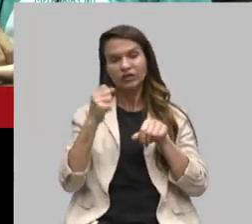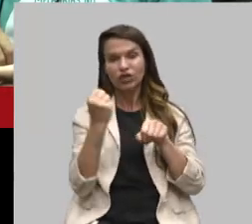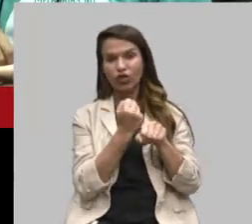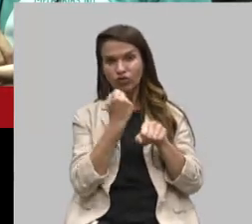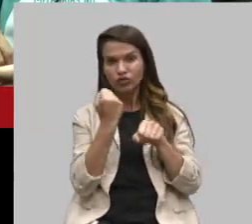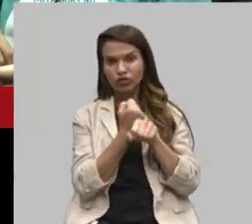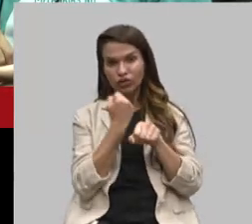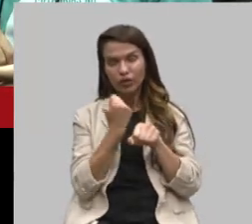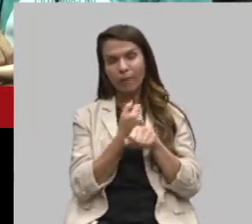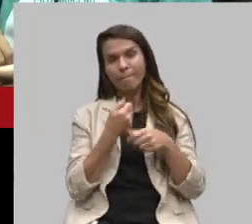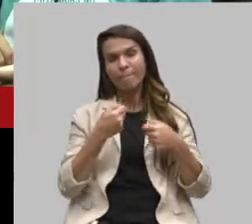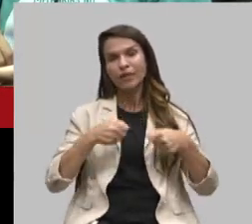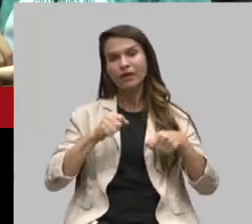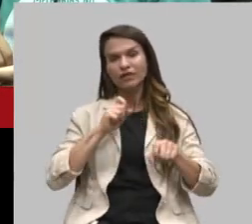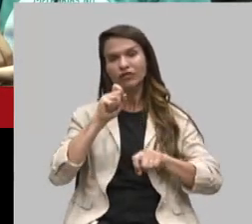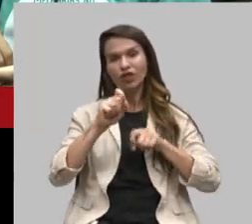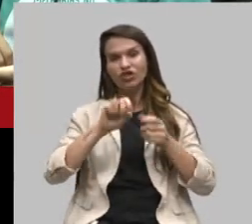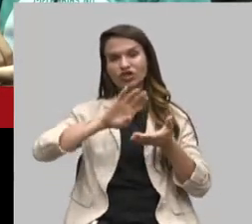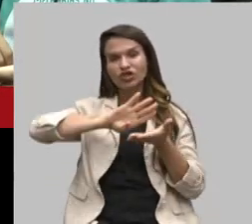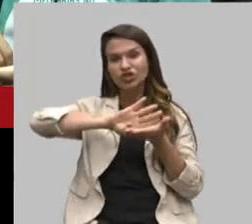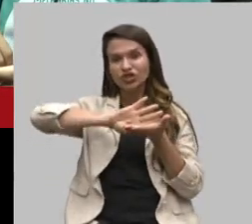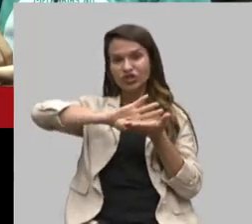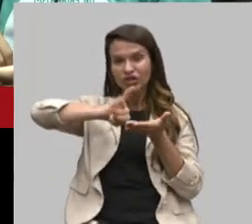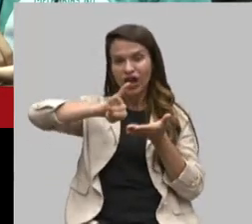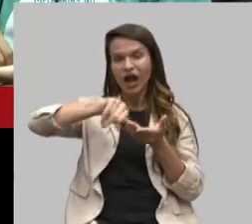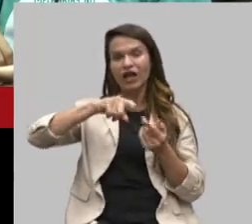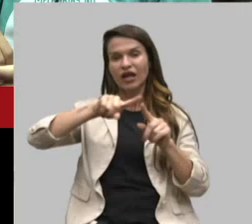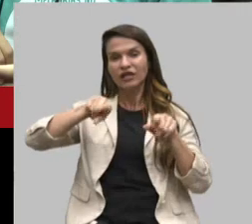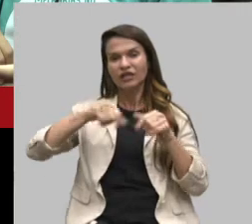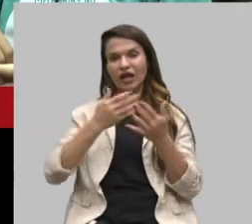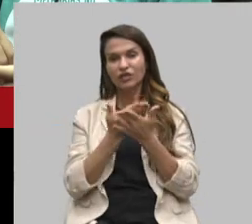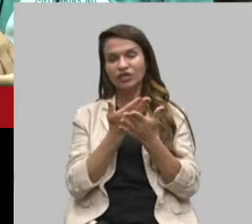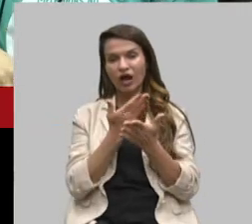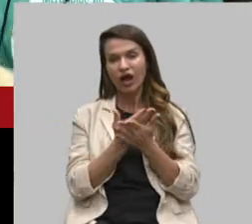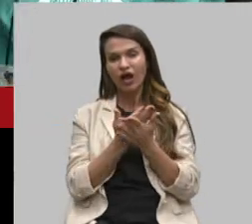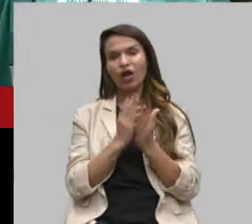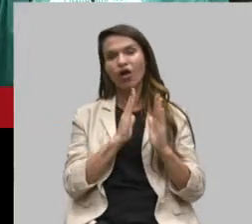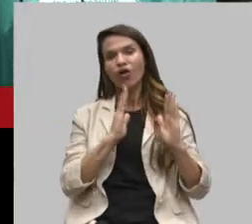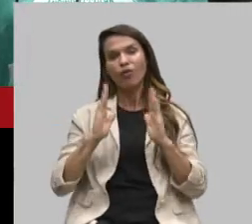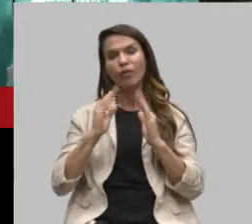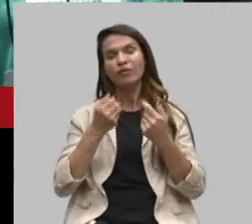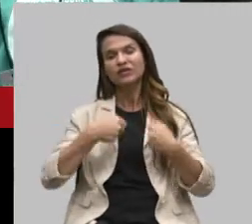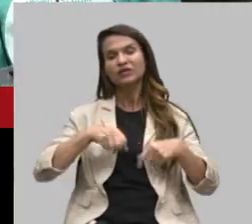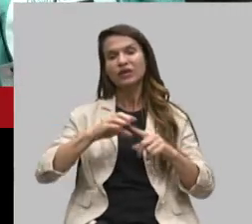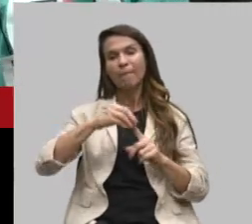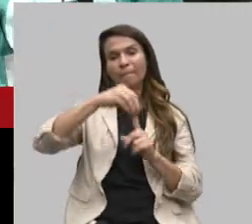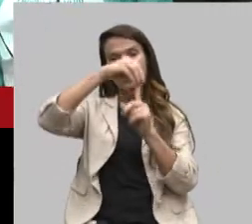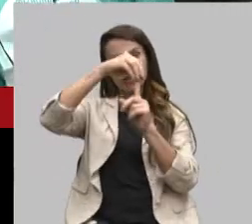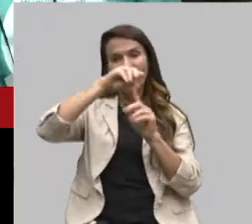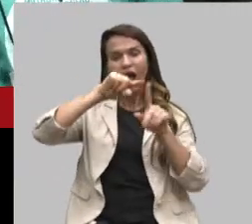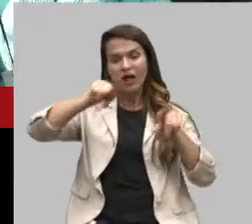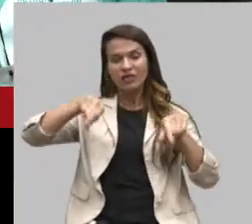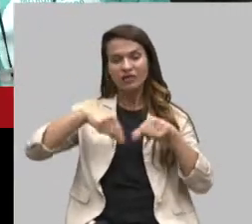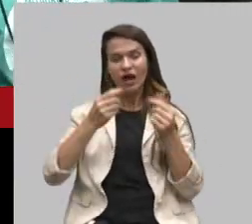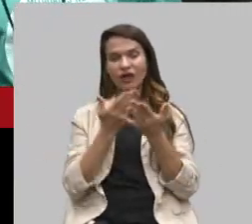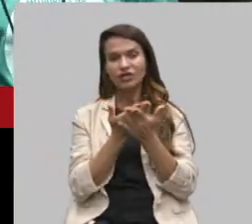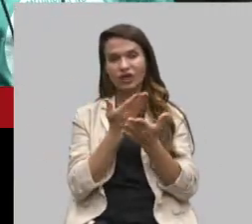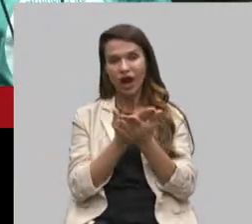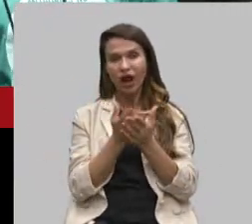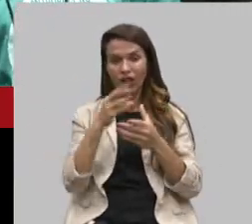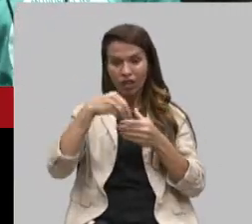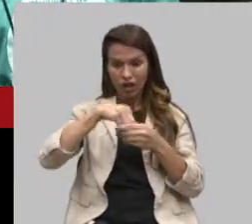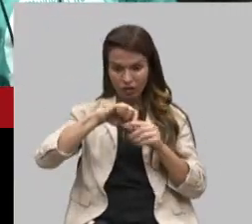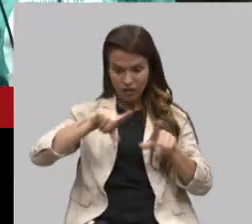teriam que tirar salas de aula eu acho que no momento temos que priorizar as salas de aula porque dentro das salas de